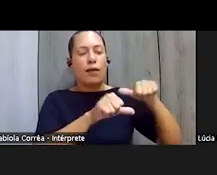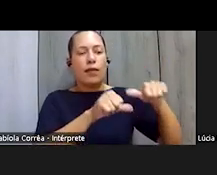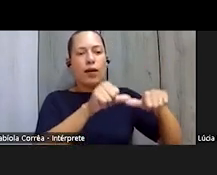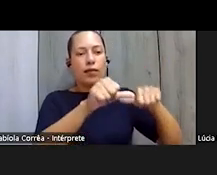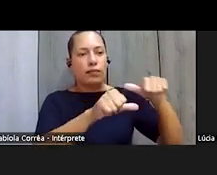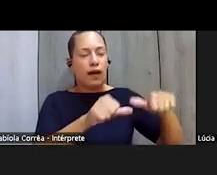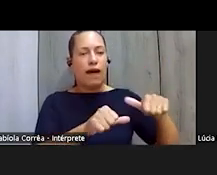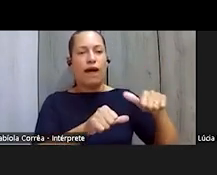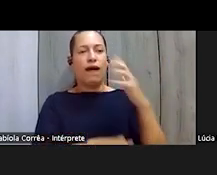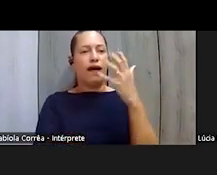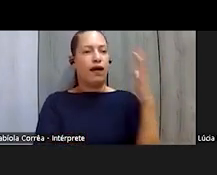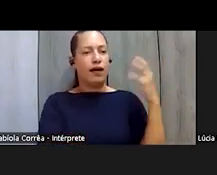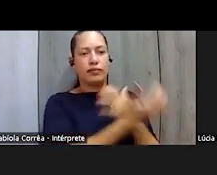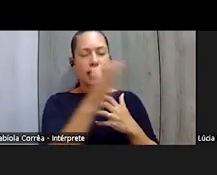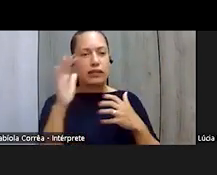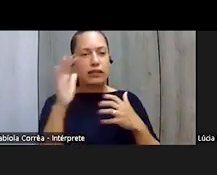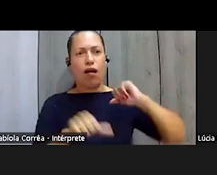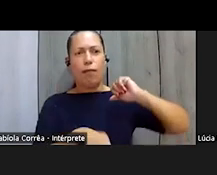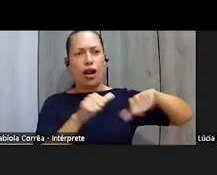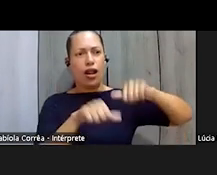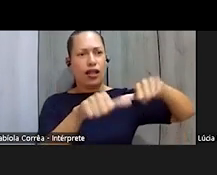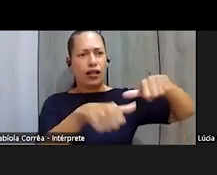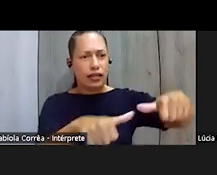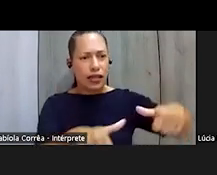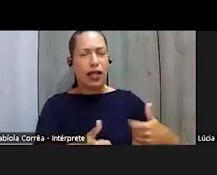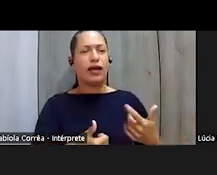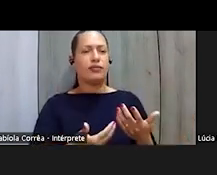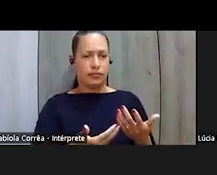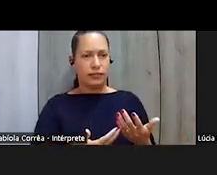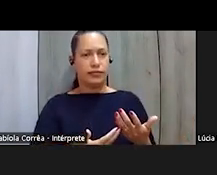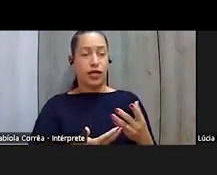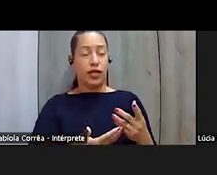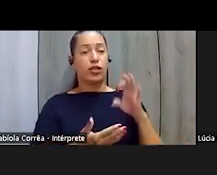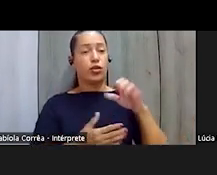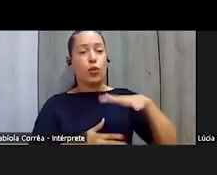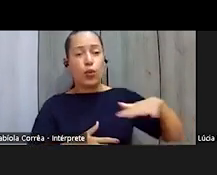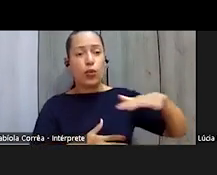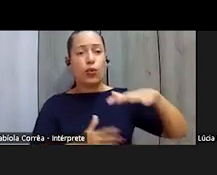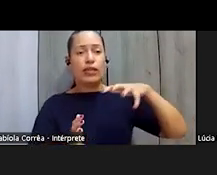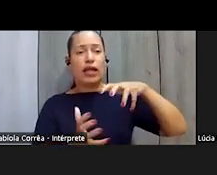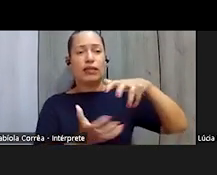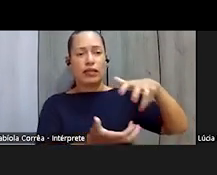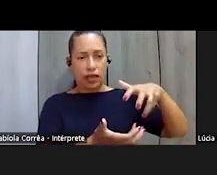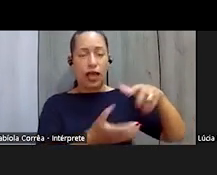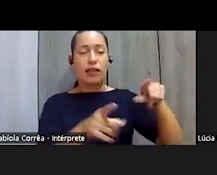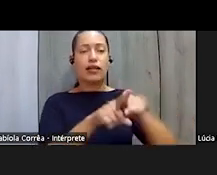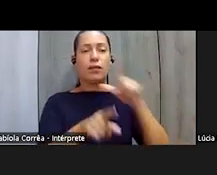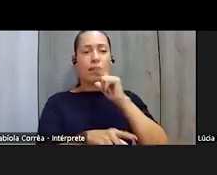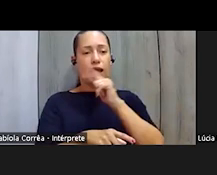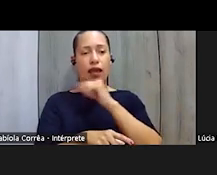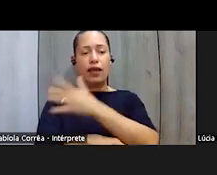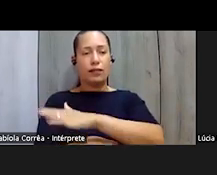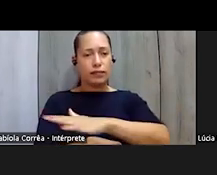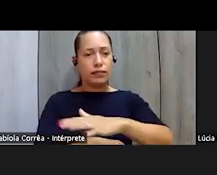grandes revoluções ecológicas nos ambientes terrestres e nos ambientes marinhos. Mas o meu interesse principal